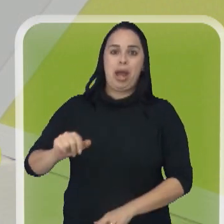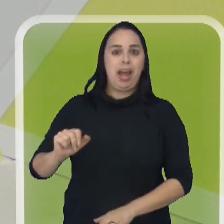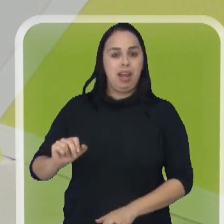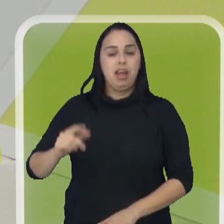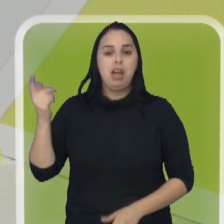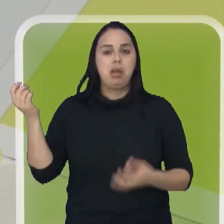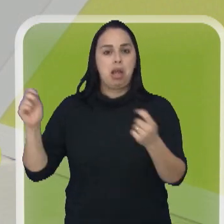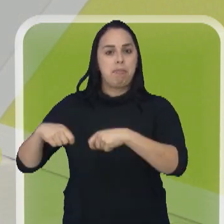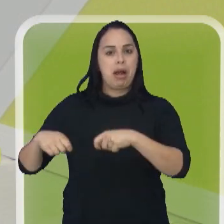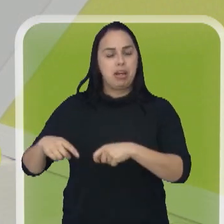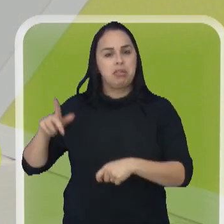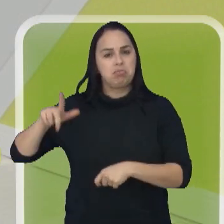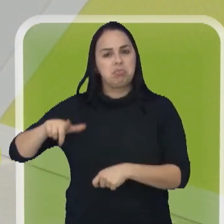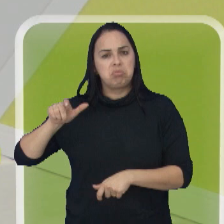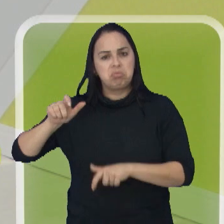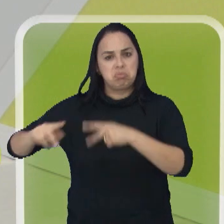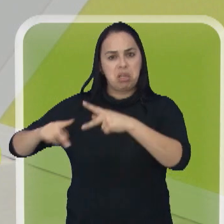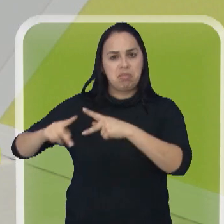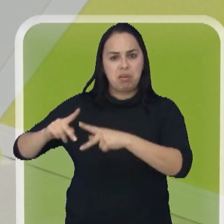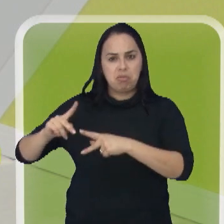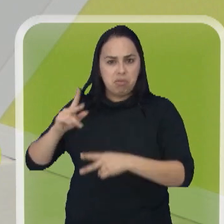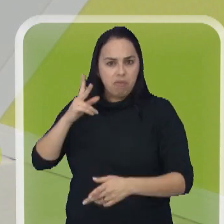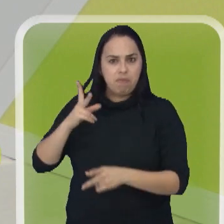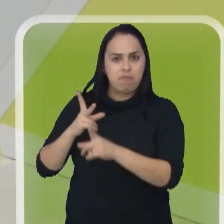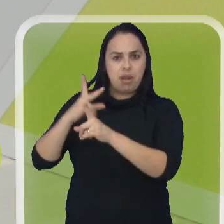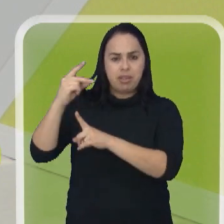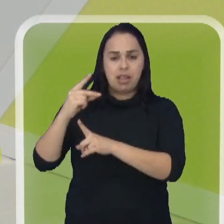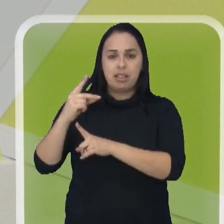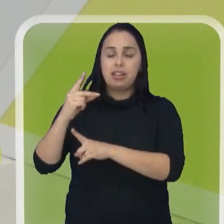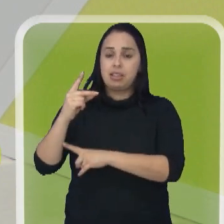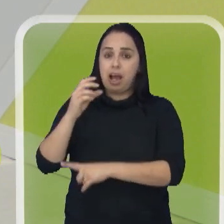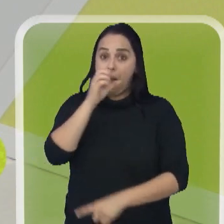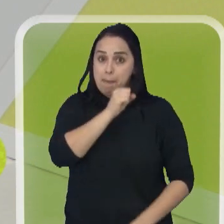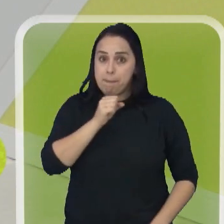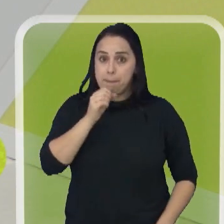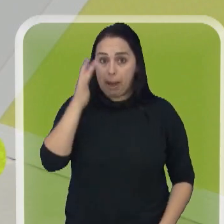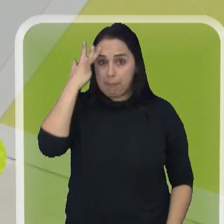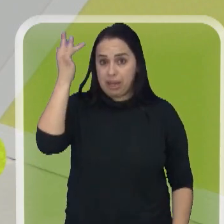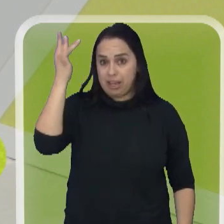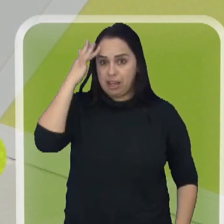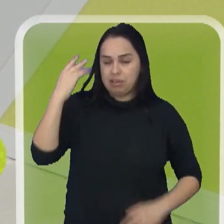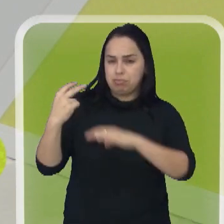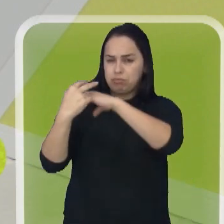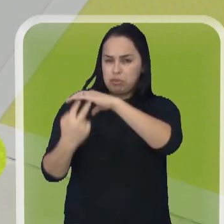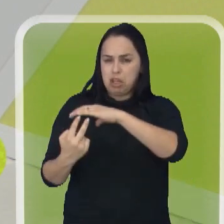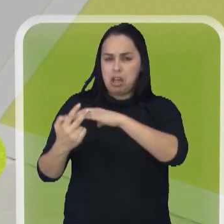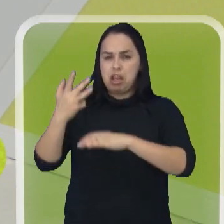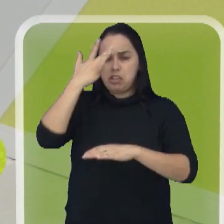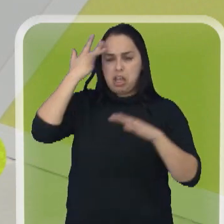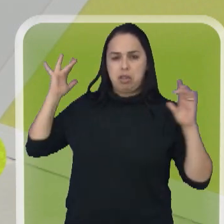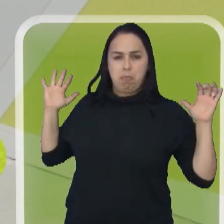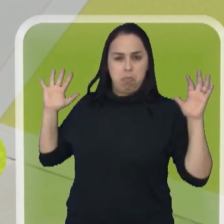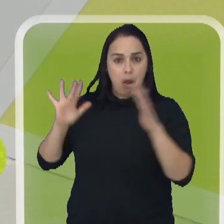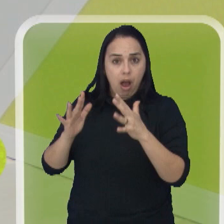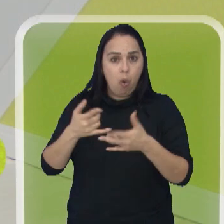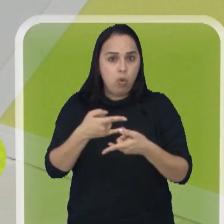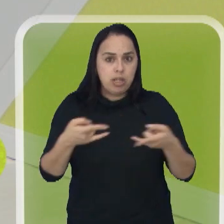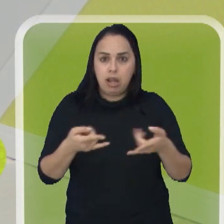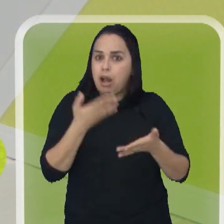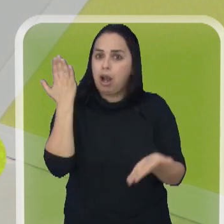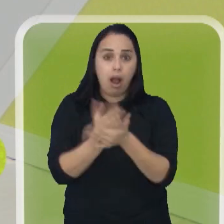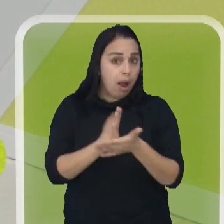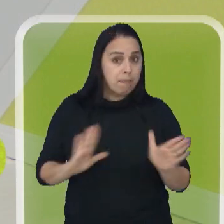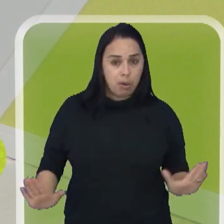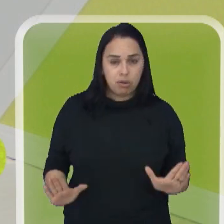está bem palpável aí o São José conquistar uma vitória. O jogo vai ser amanhã aqui na Arena Farmaconde, que vai estar lotado. Aliás, os ingressos